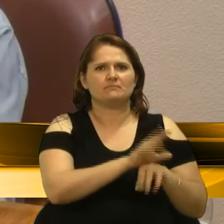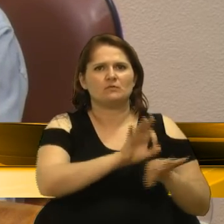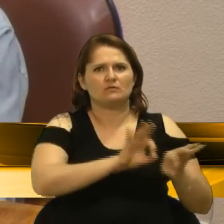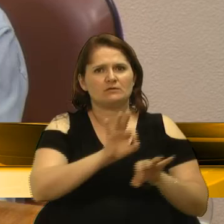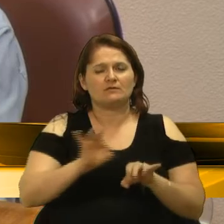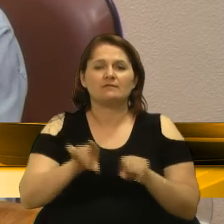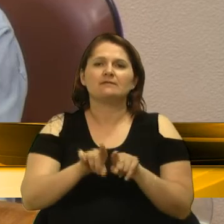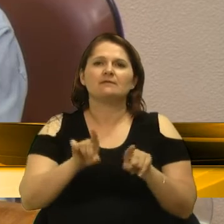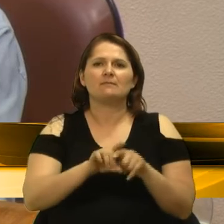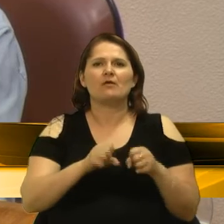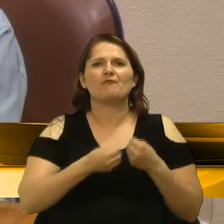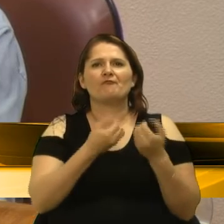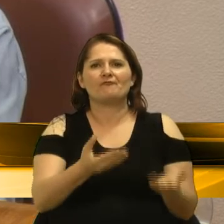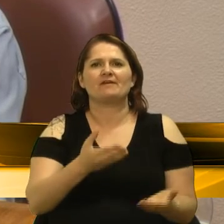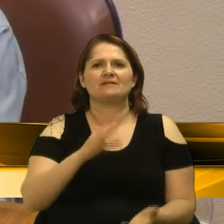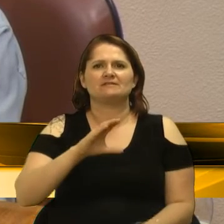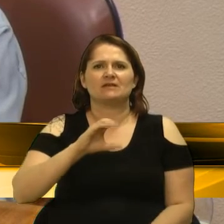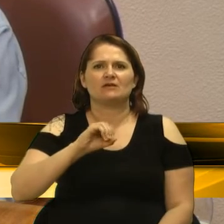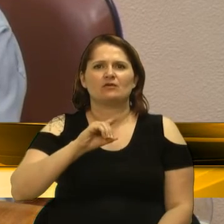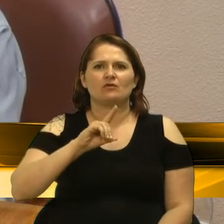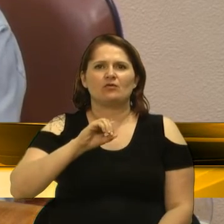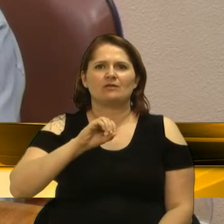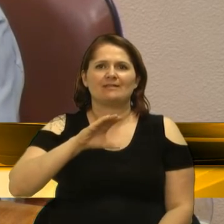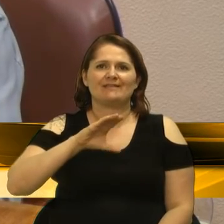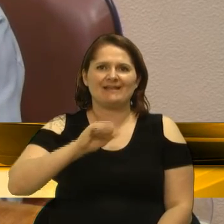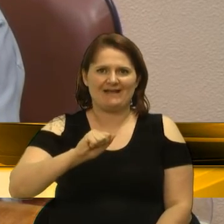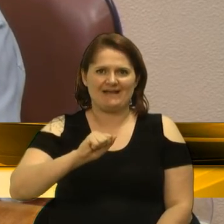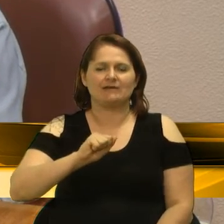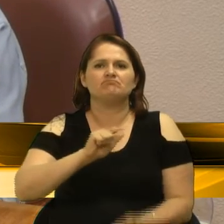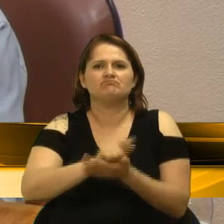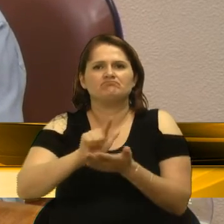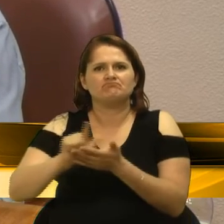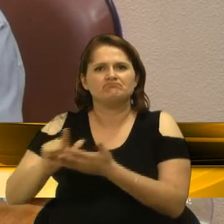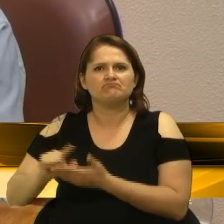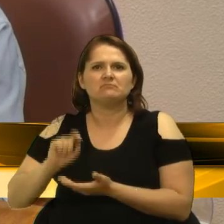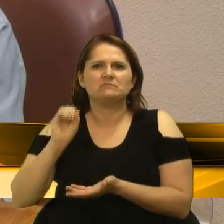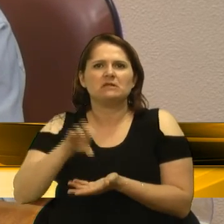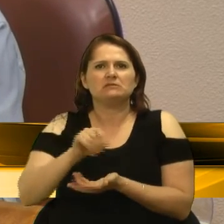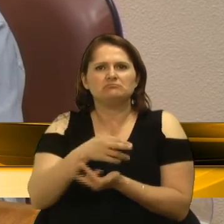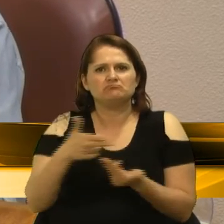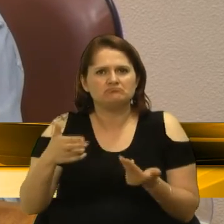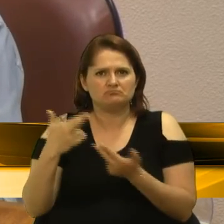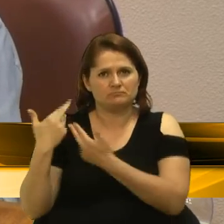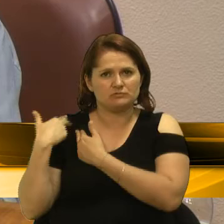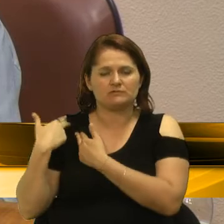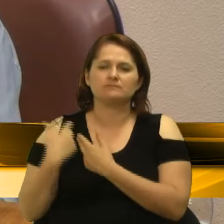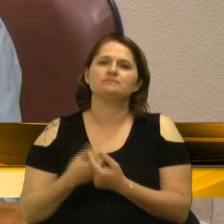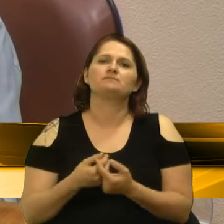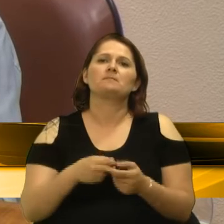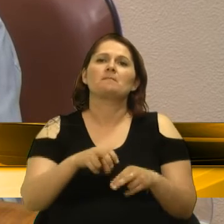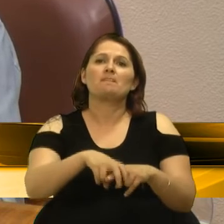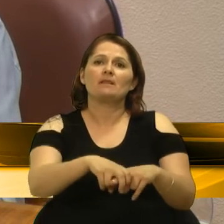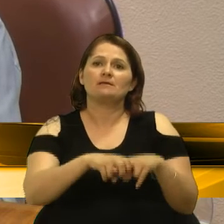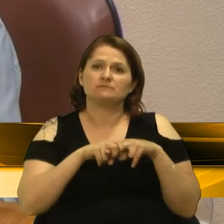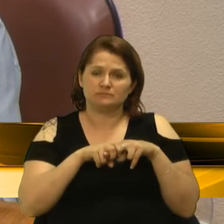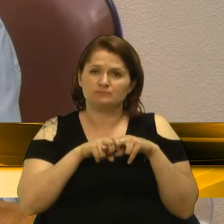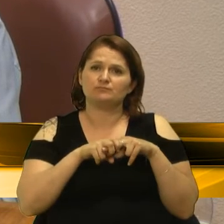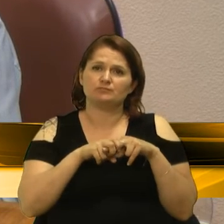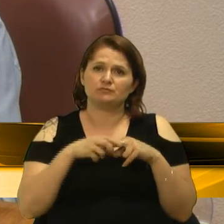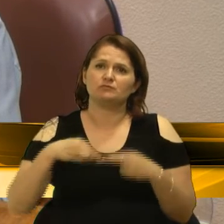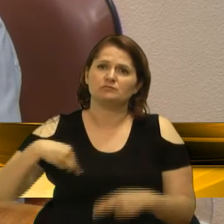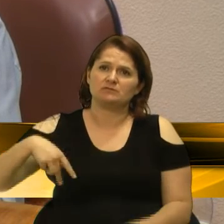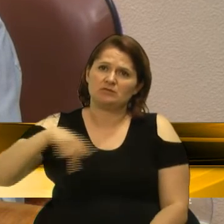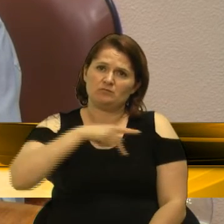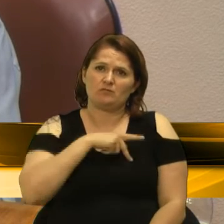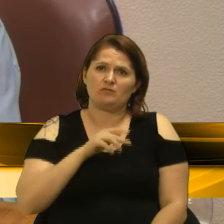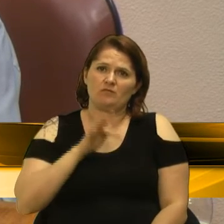lixo e limpeza pela Codeca, em quantidade compatível com o tamanho do evento. Aduz a parte autora que, por meio de representação da comissão organizadora